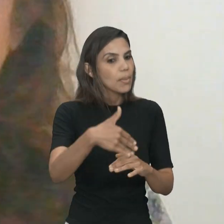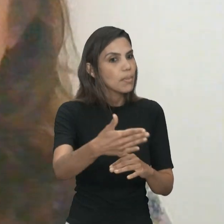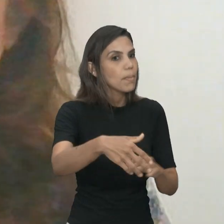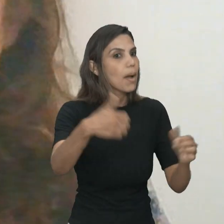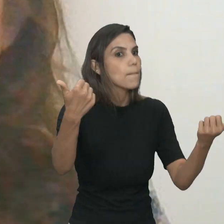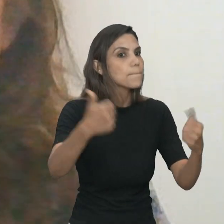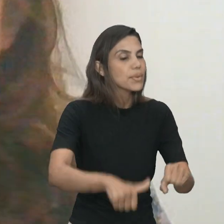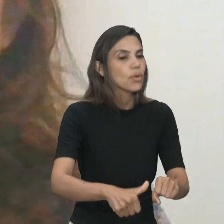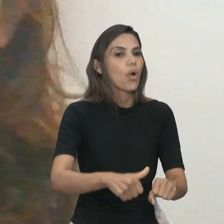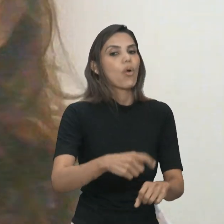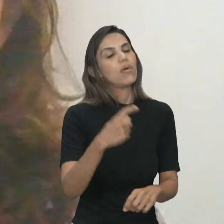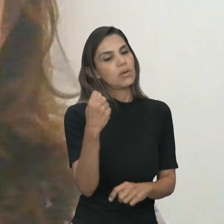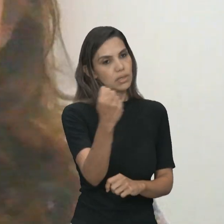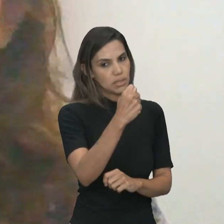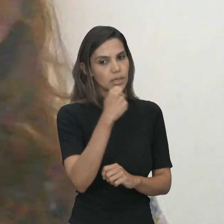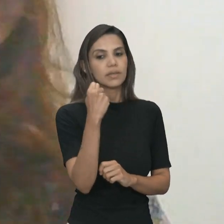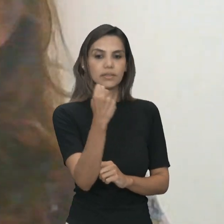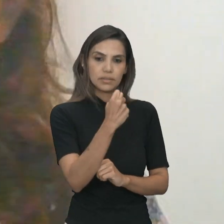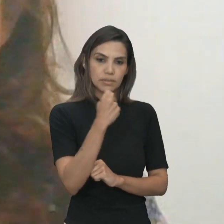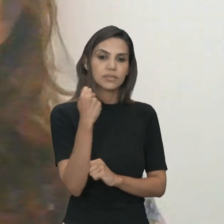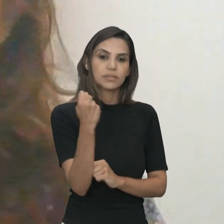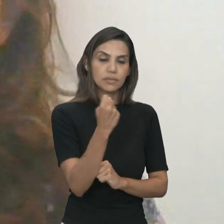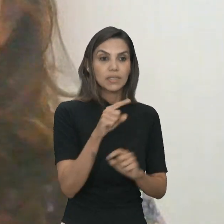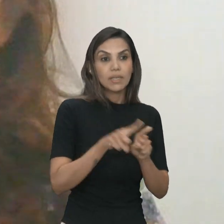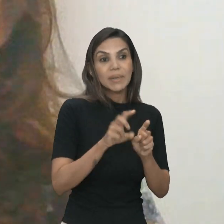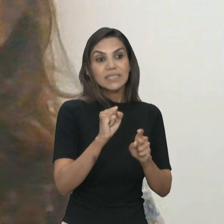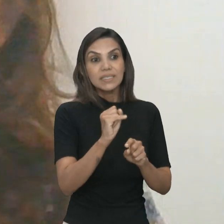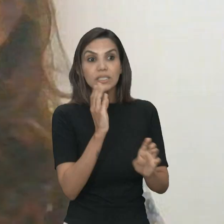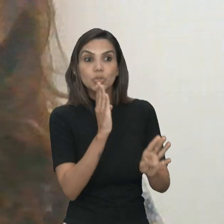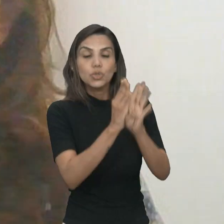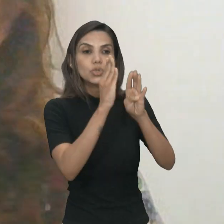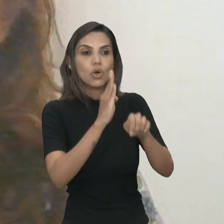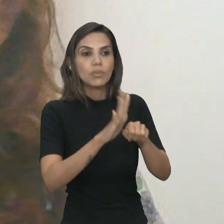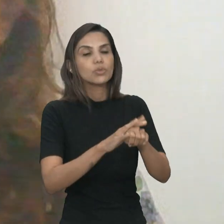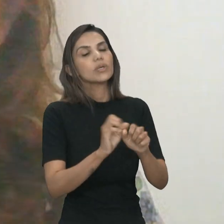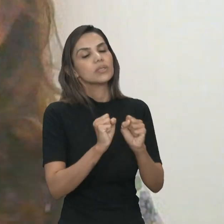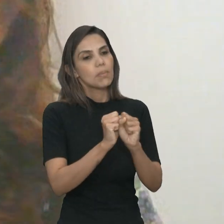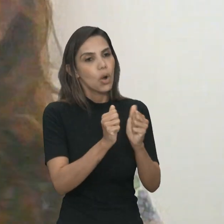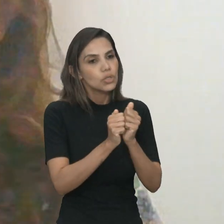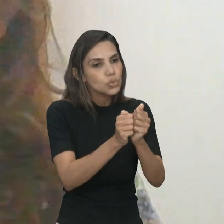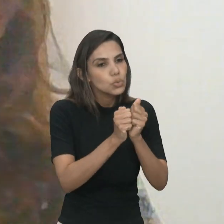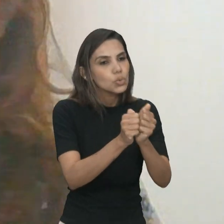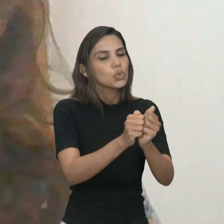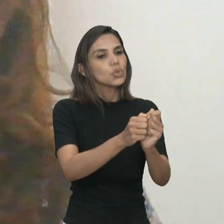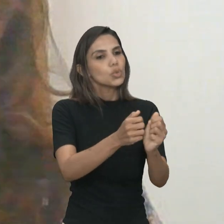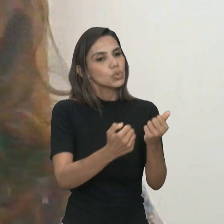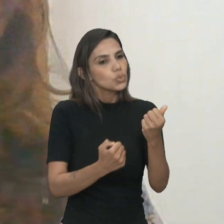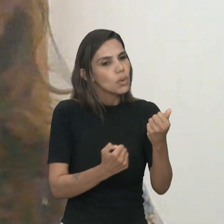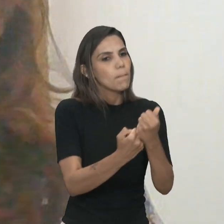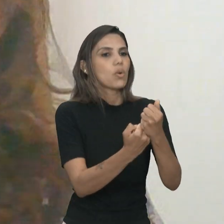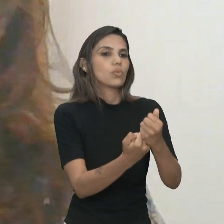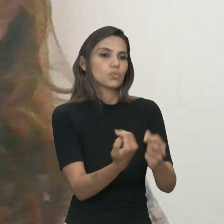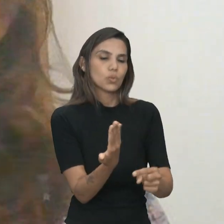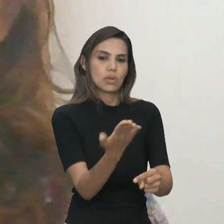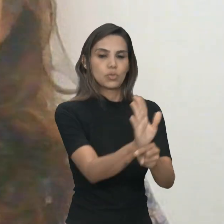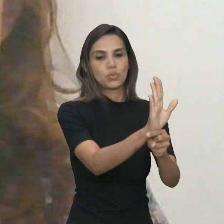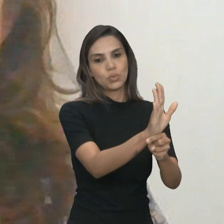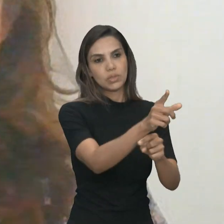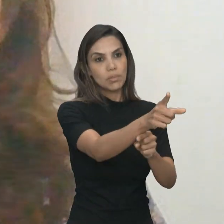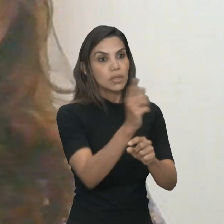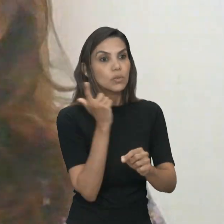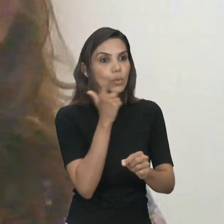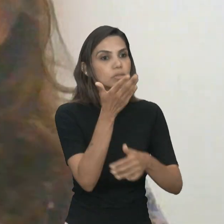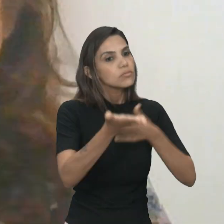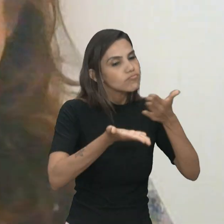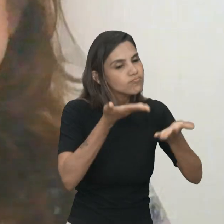alguma forma, poder auxiliar, dar suporte para que esse servidor busque o acompanhamento necessário, e também para que a gente